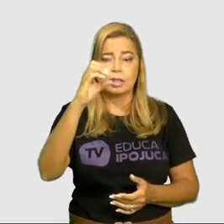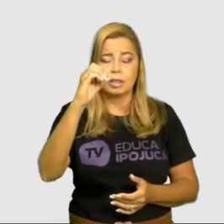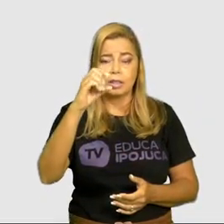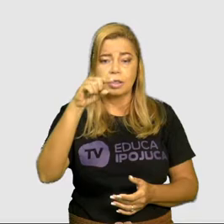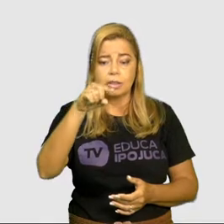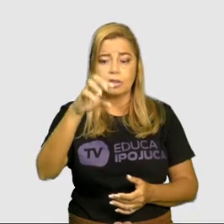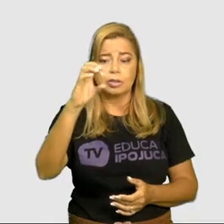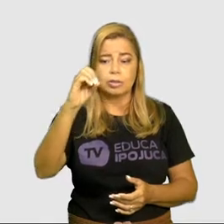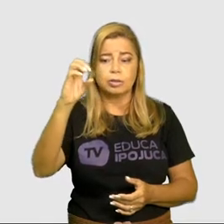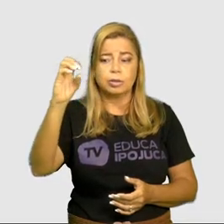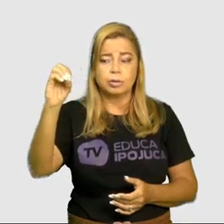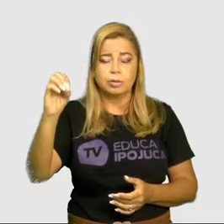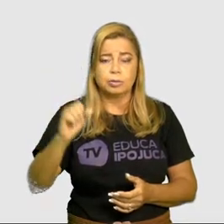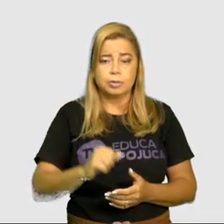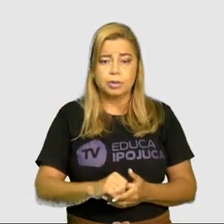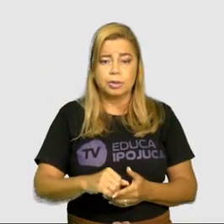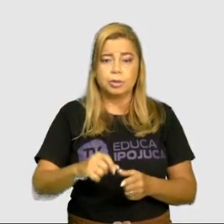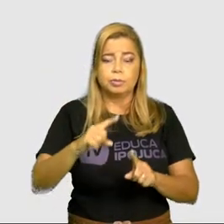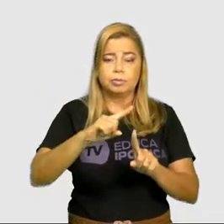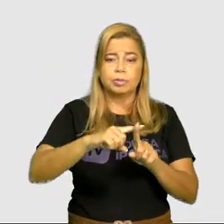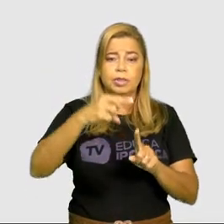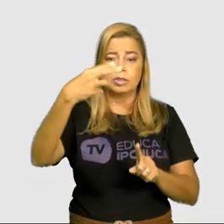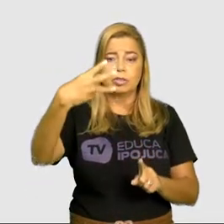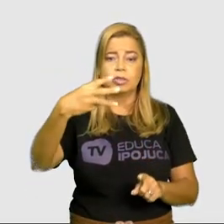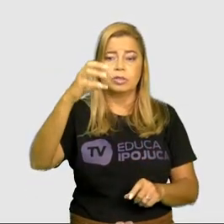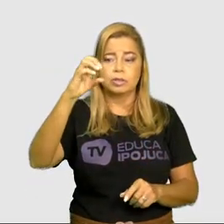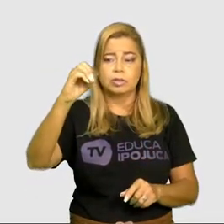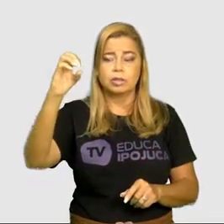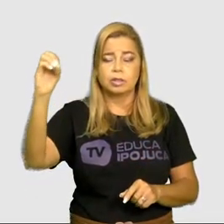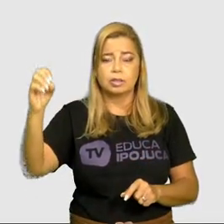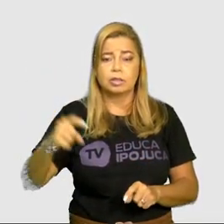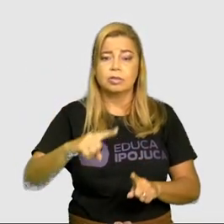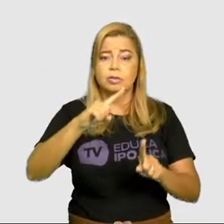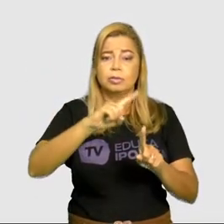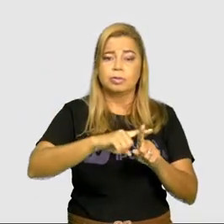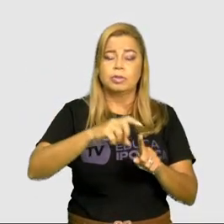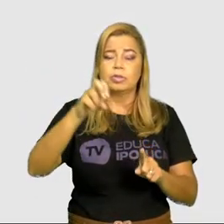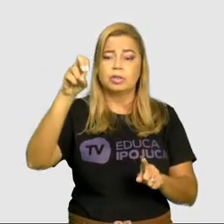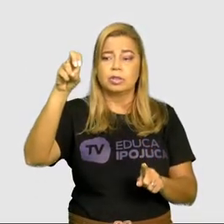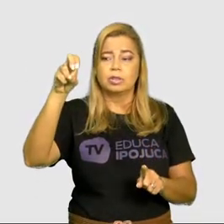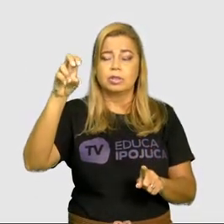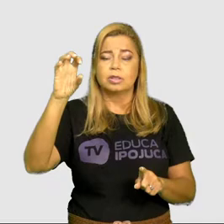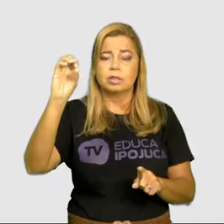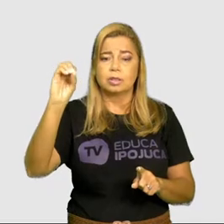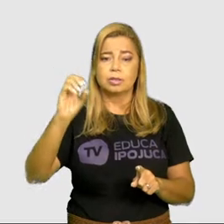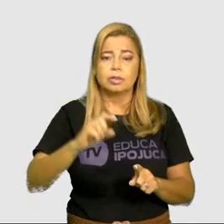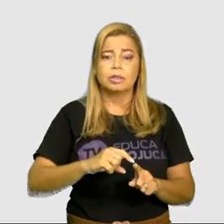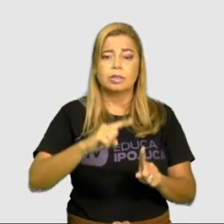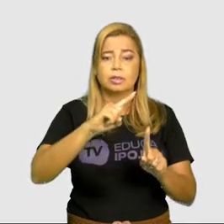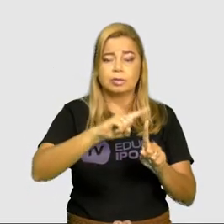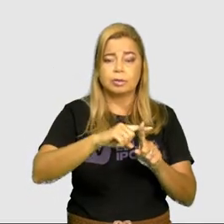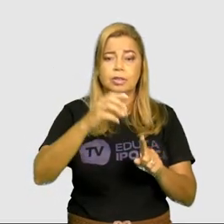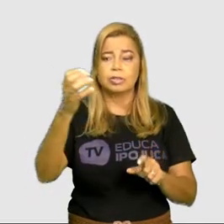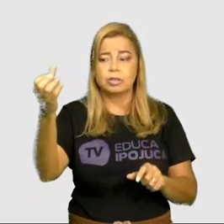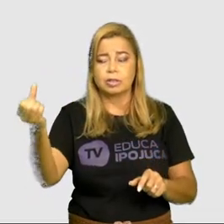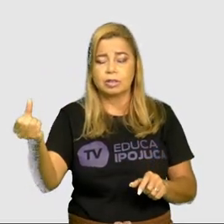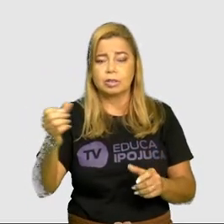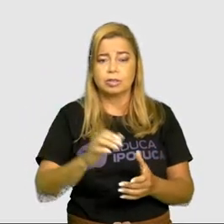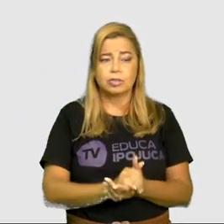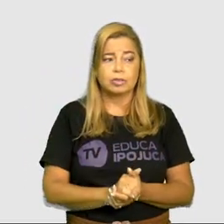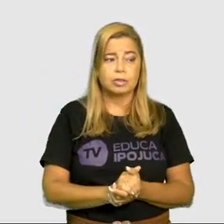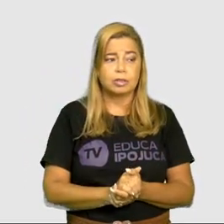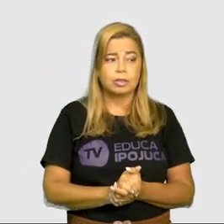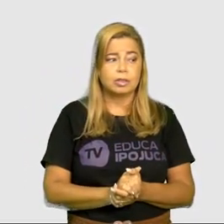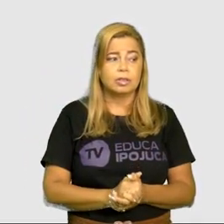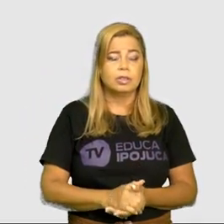10.300 mais 50 mais seis Aqui nós temos a 52